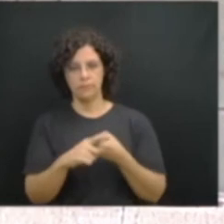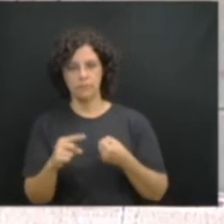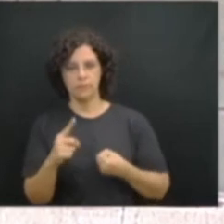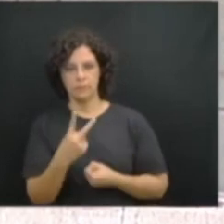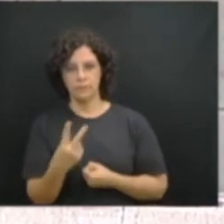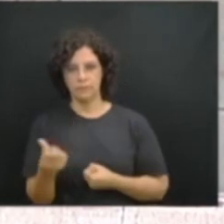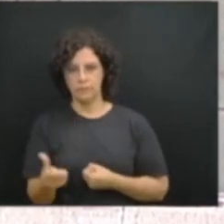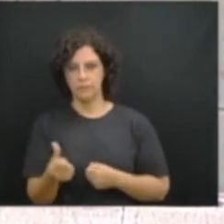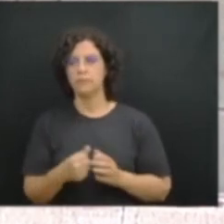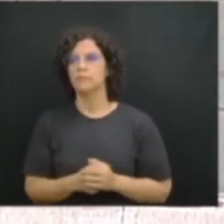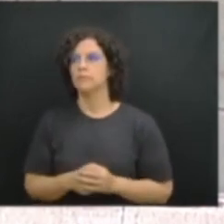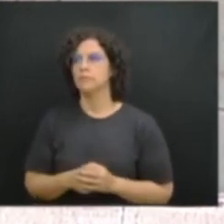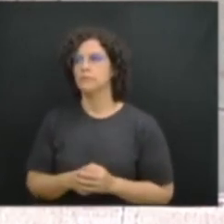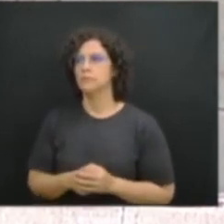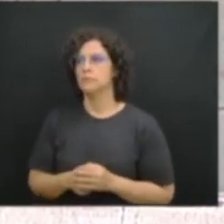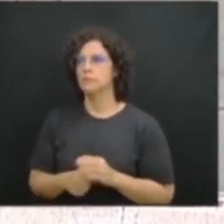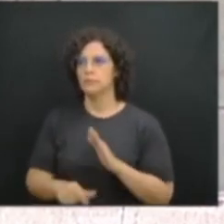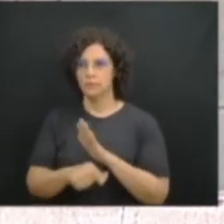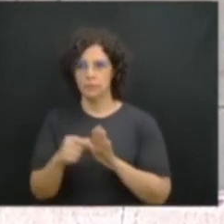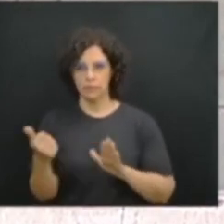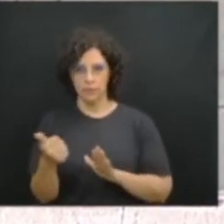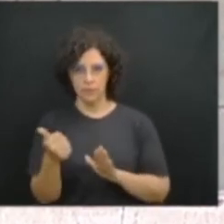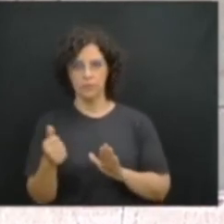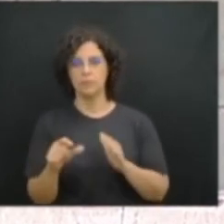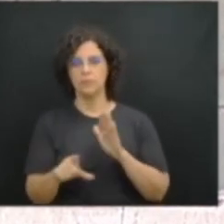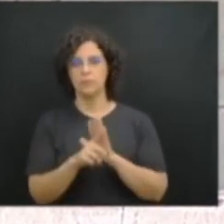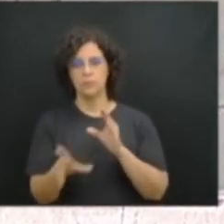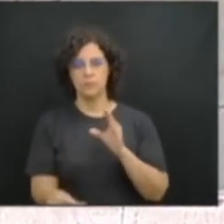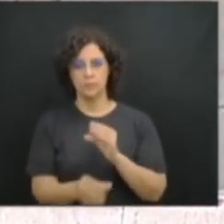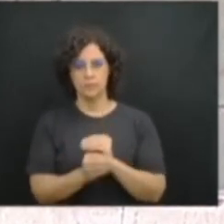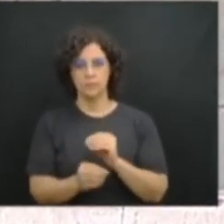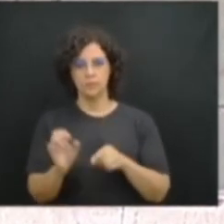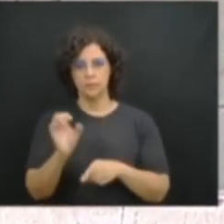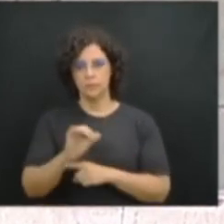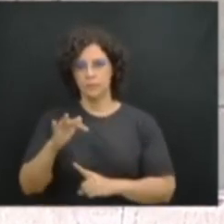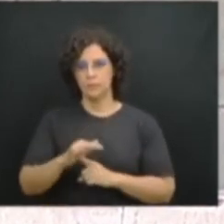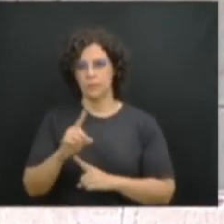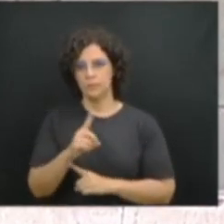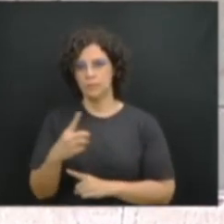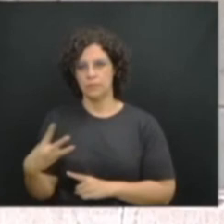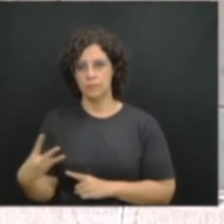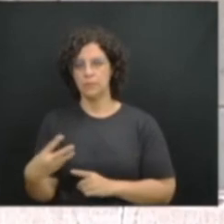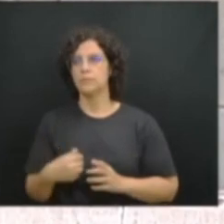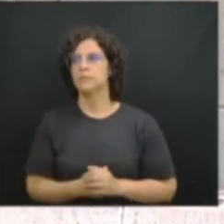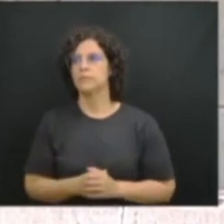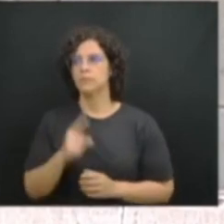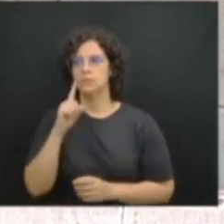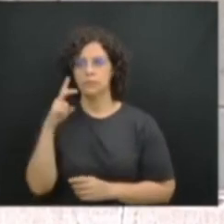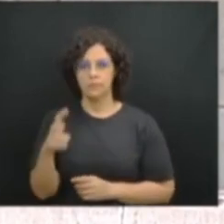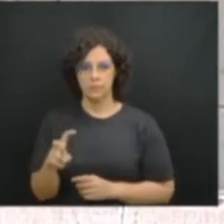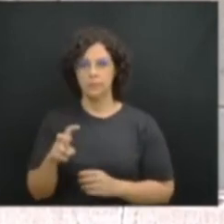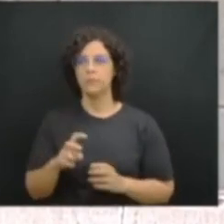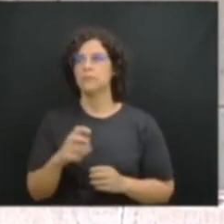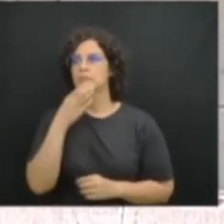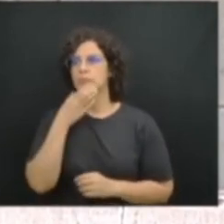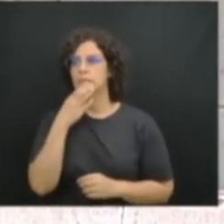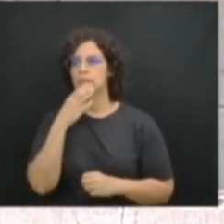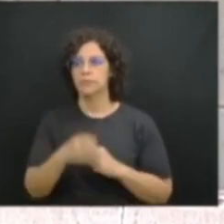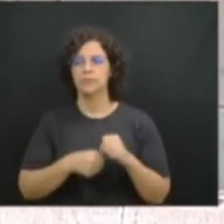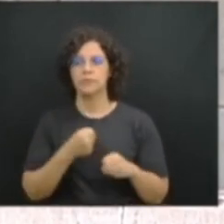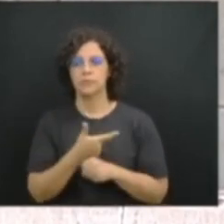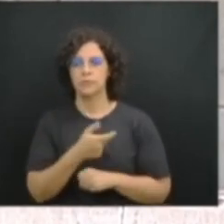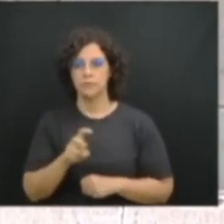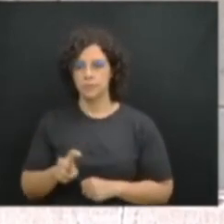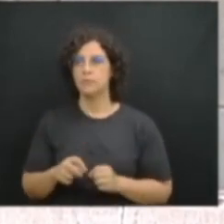126 inciso primeiro da lei complementar Estadual nº 113 de 15 dezembro